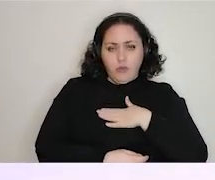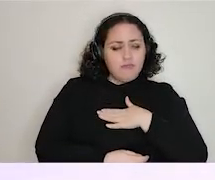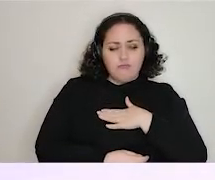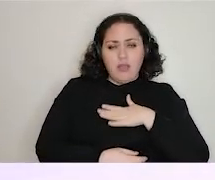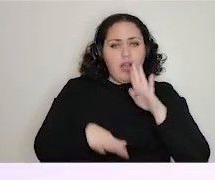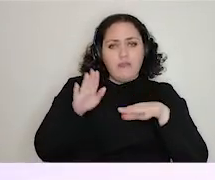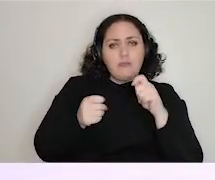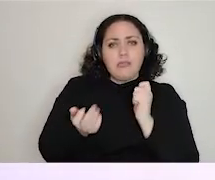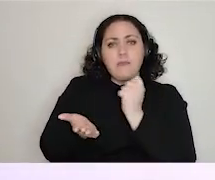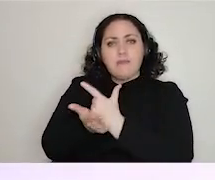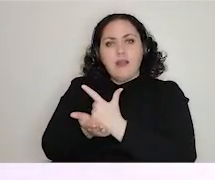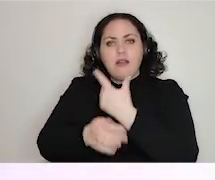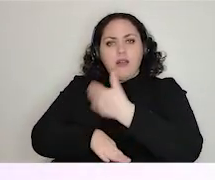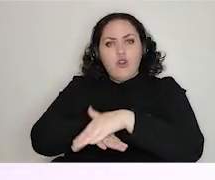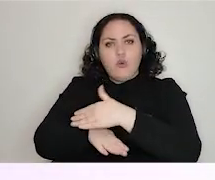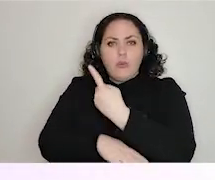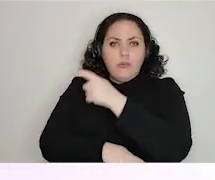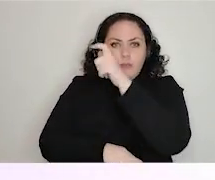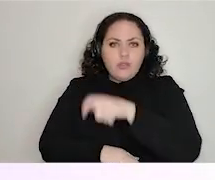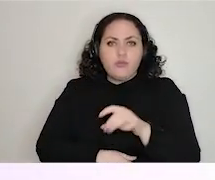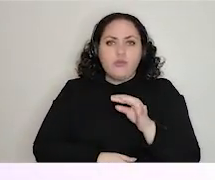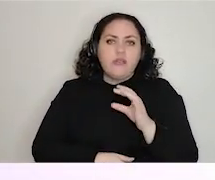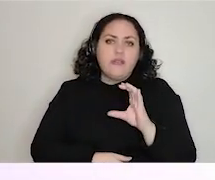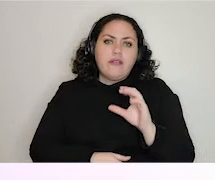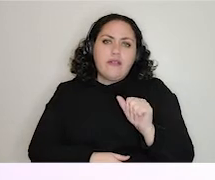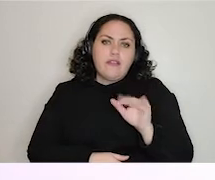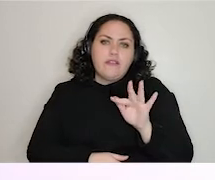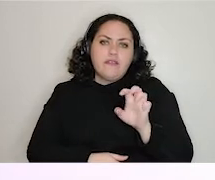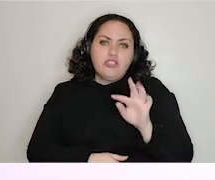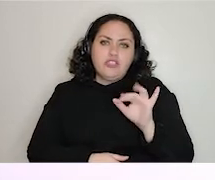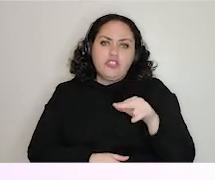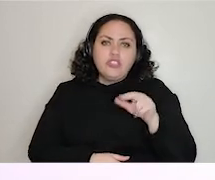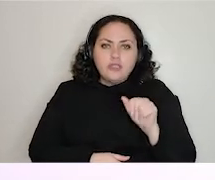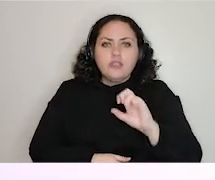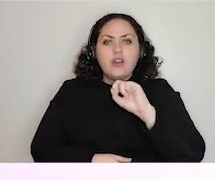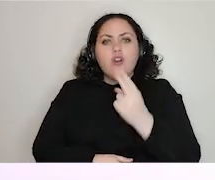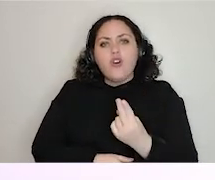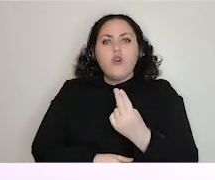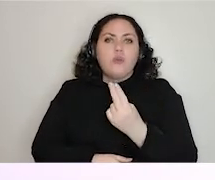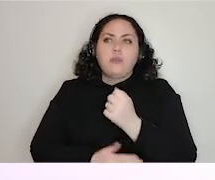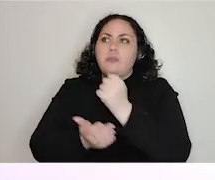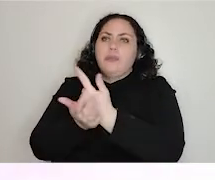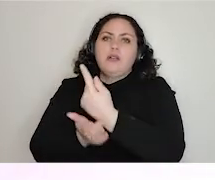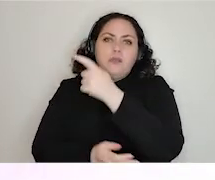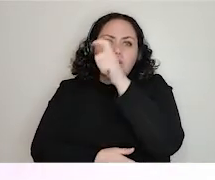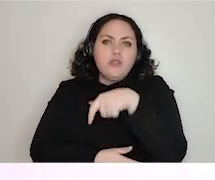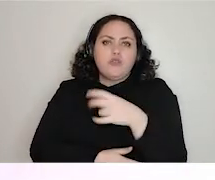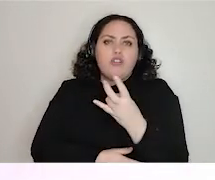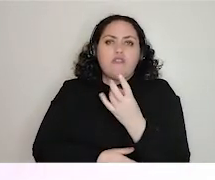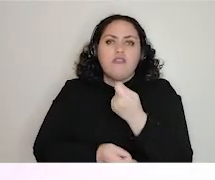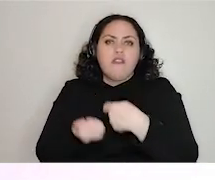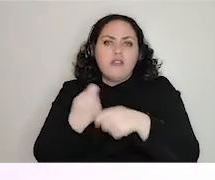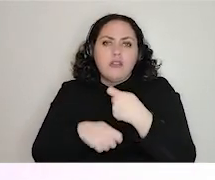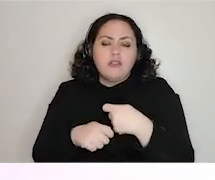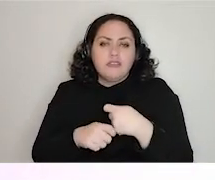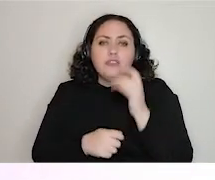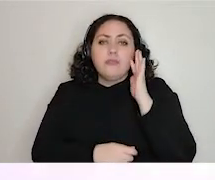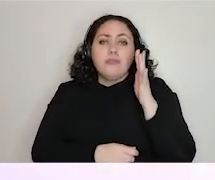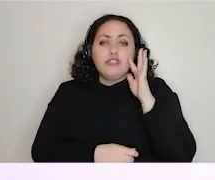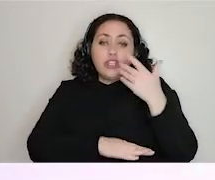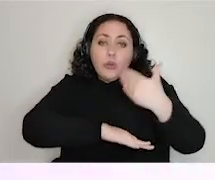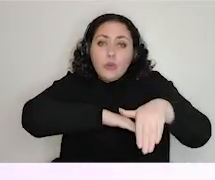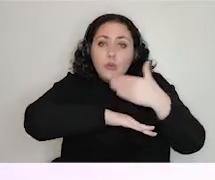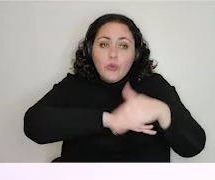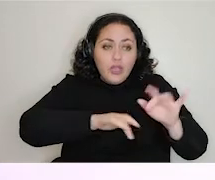pagar a quadra para uma cafetina ou para um traficante. Então, nem para exercer essa profissão no Brasil hoje na rua, mesmo